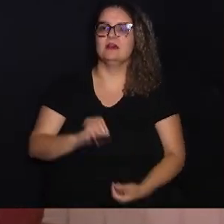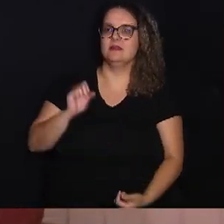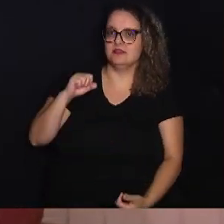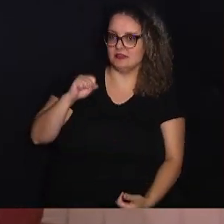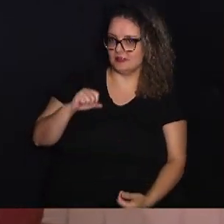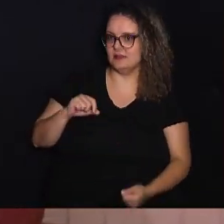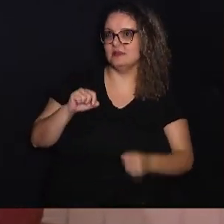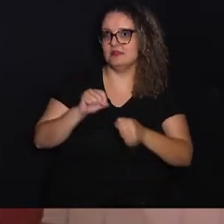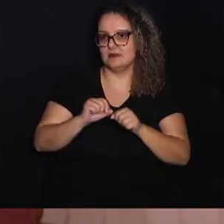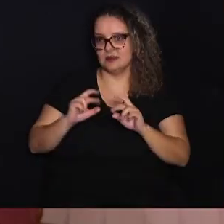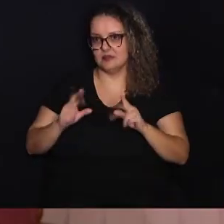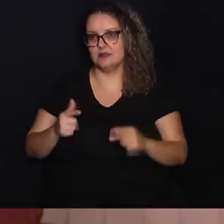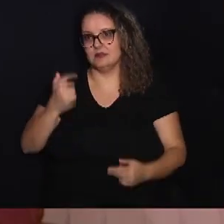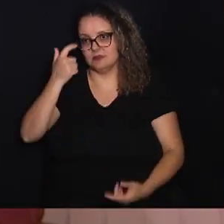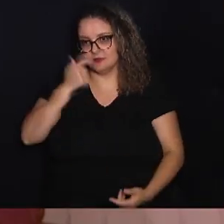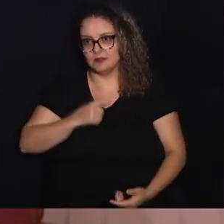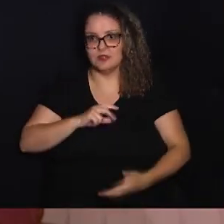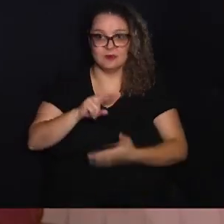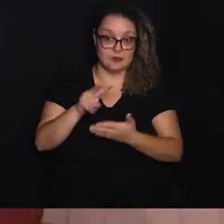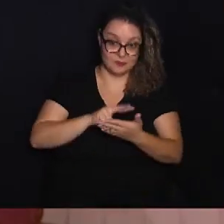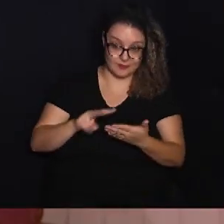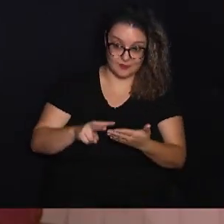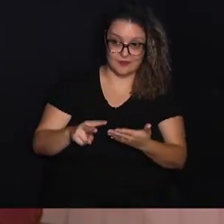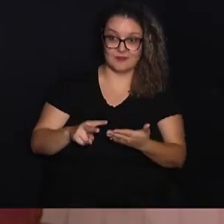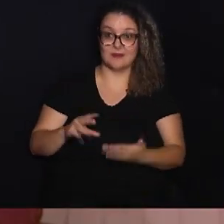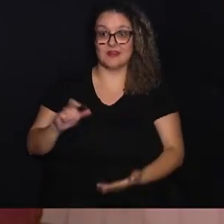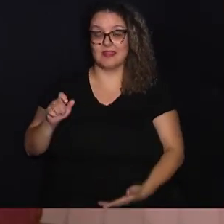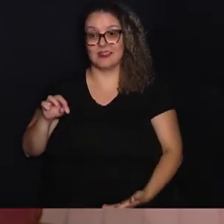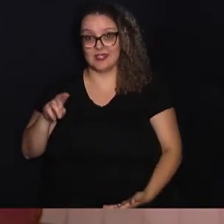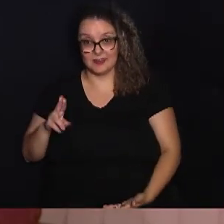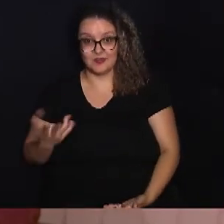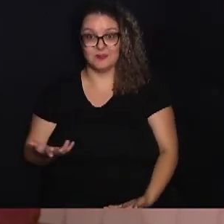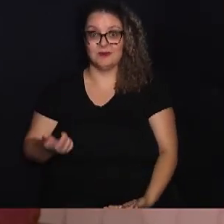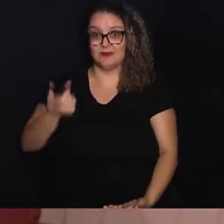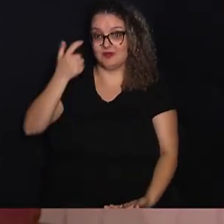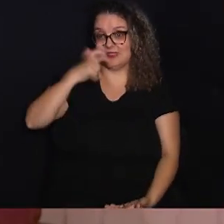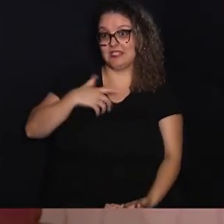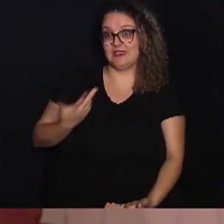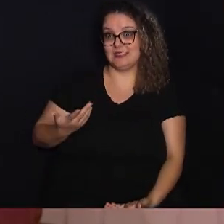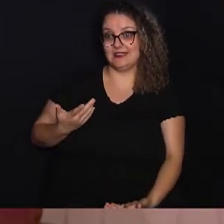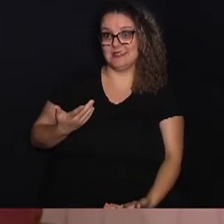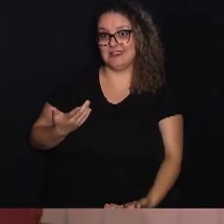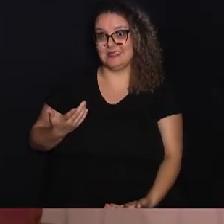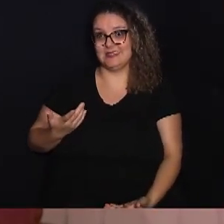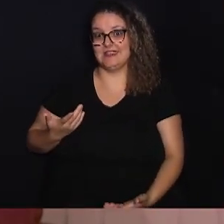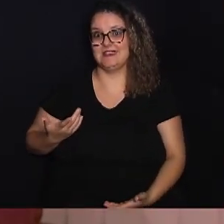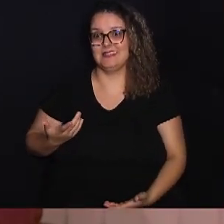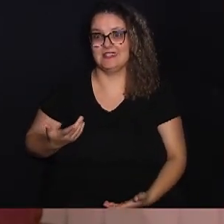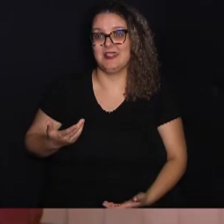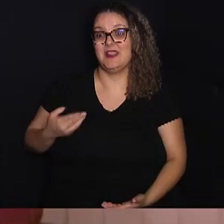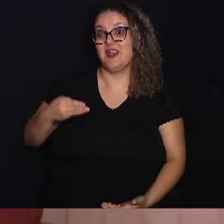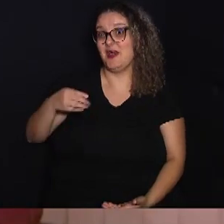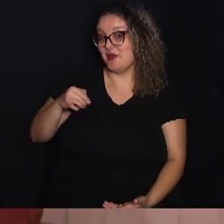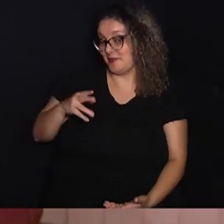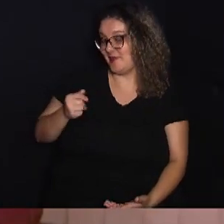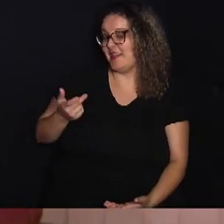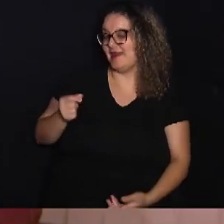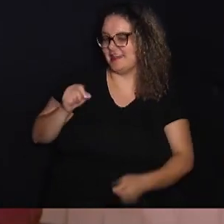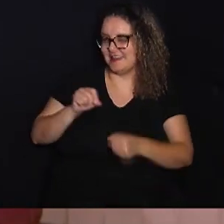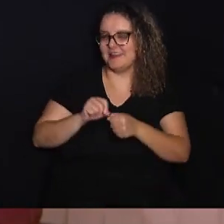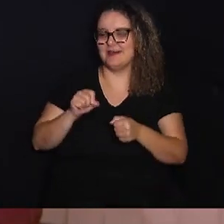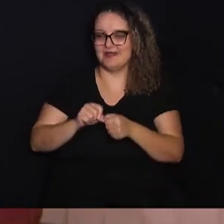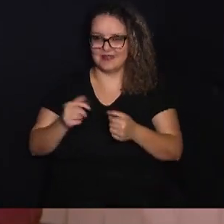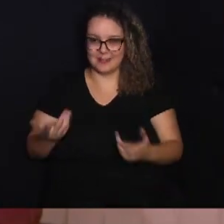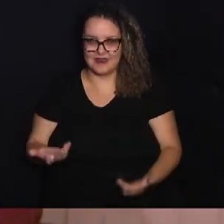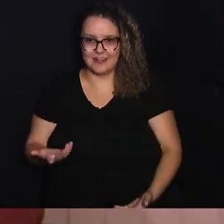muita diferença. Eu sou uma pessoa que lê muito por conta da Catu, sou uma pessoa que eu tenho uma meia que eu fiz por conta da Catu.